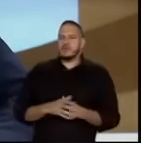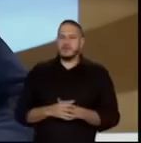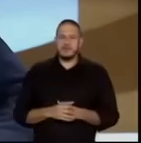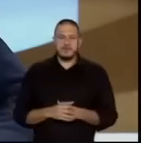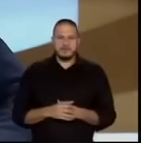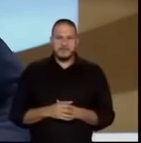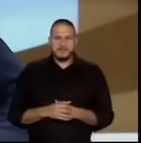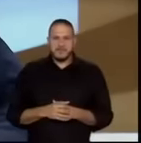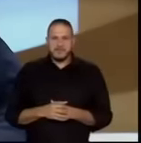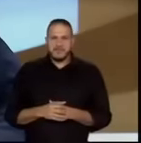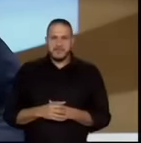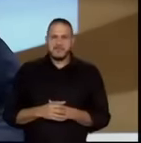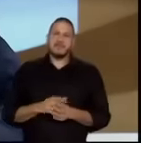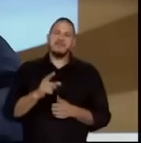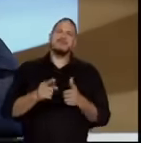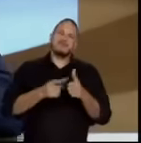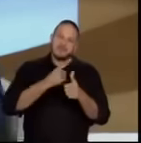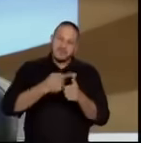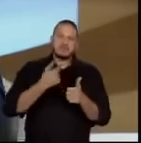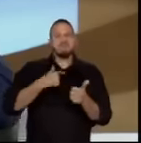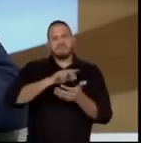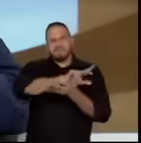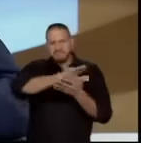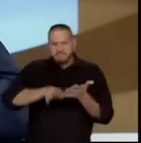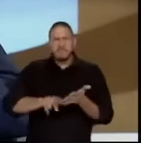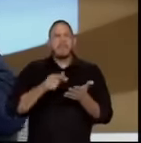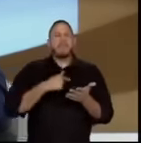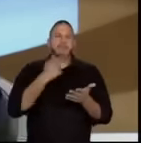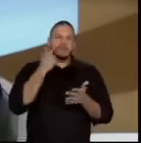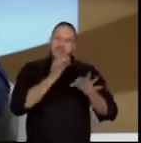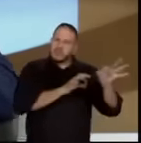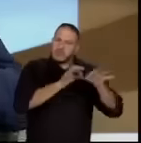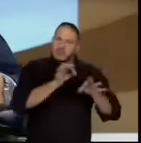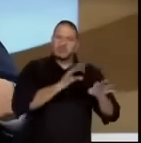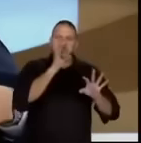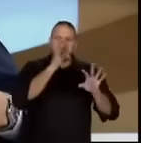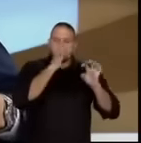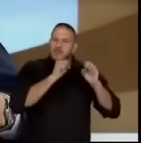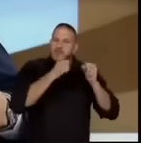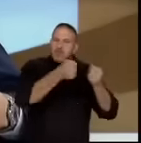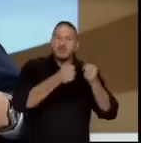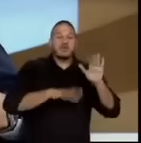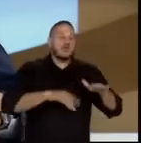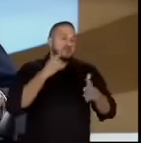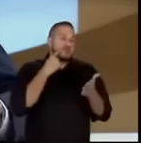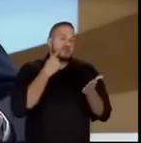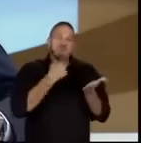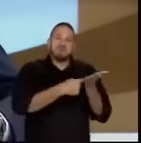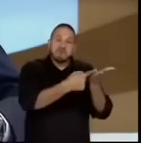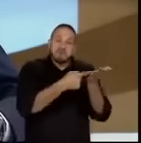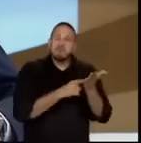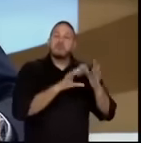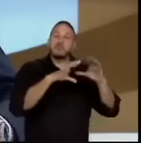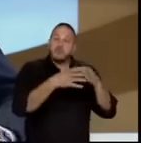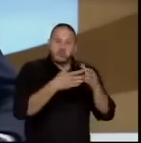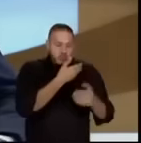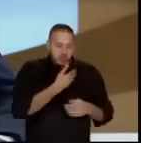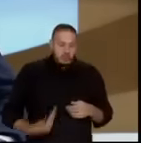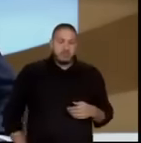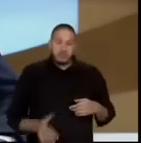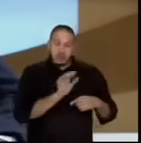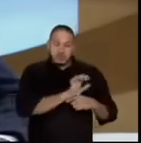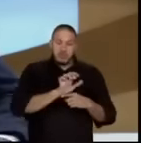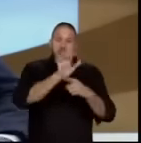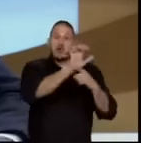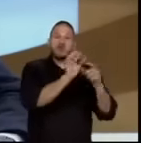Primeiro, uma organização, esforços nesse sentido, talvez um alinhamento dos governos estaduais com o governo federal